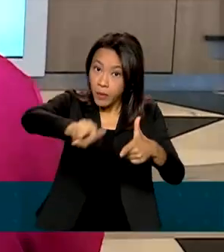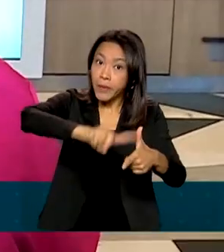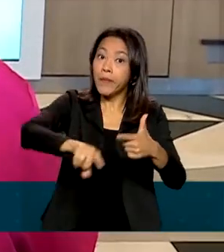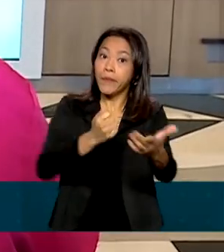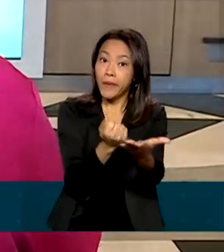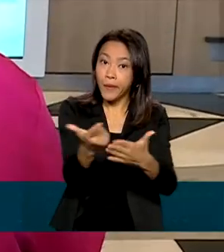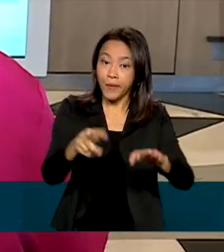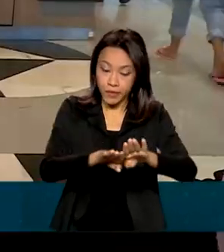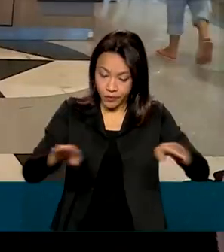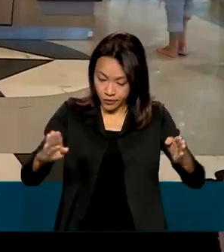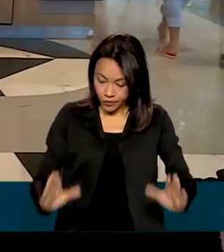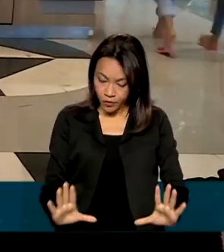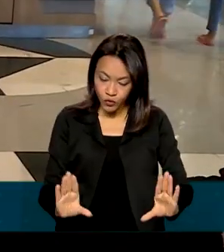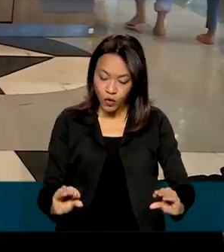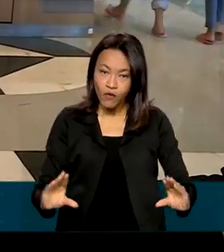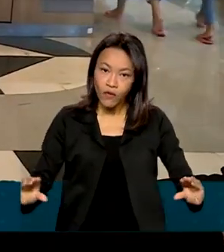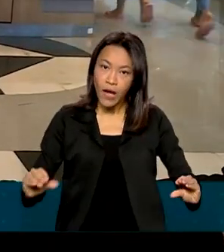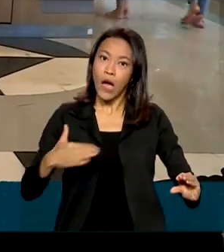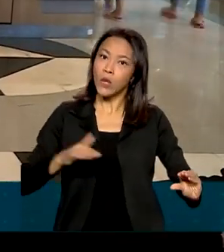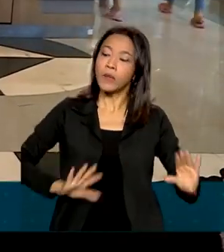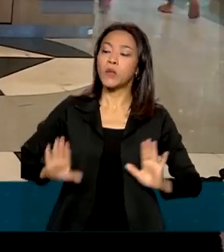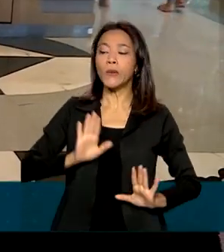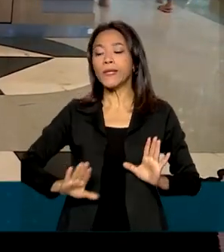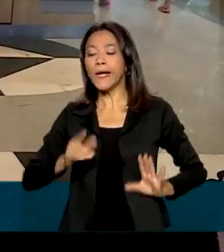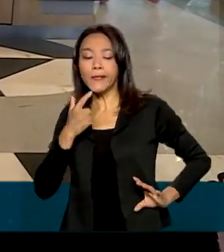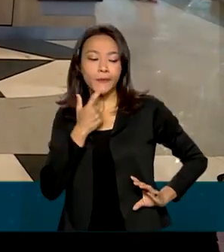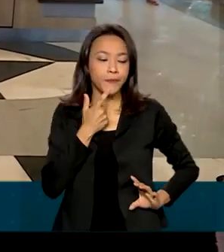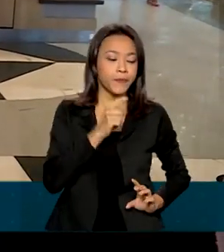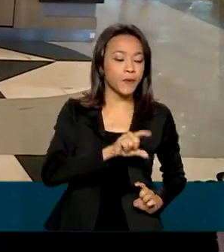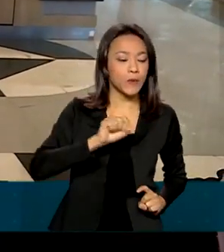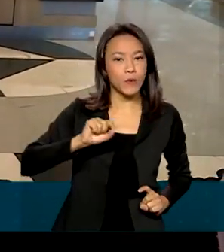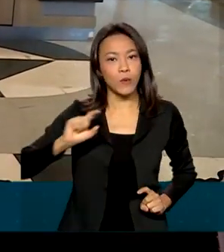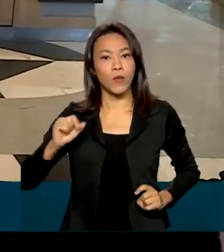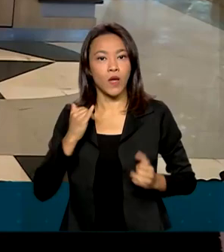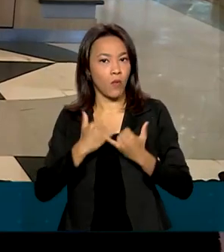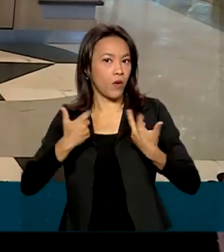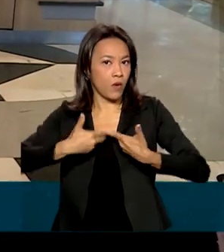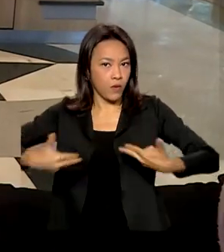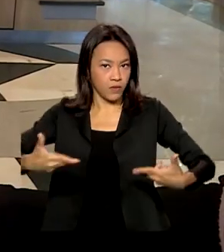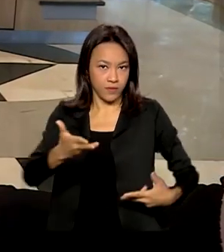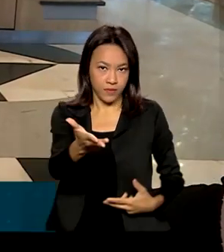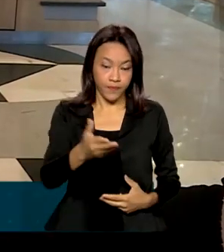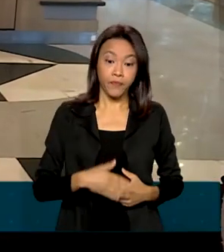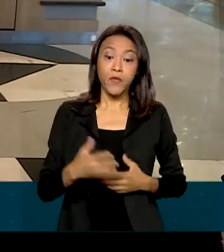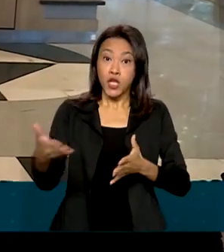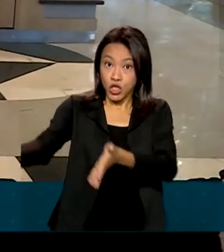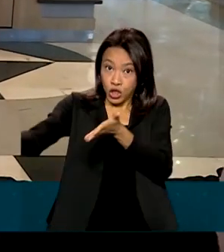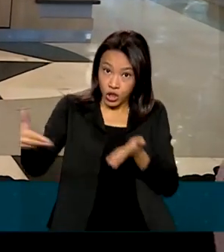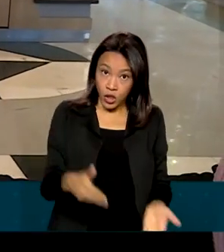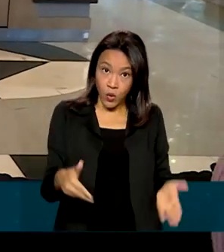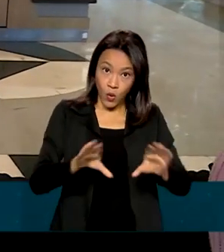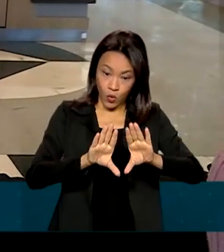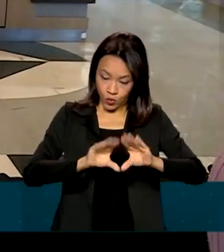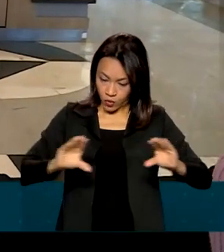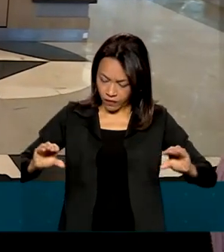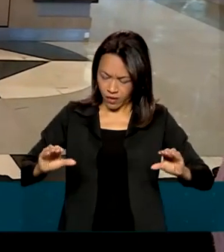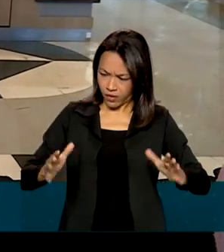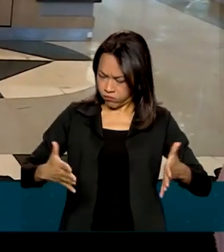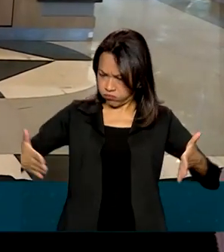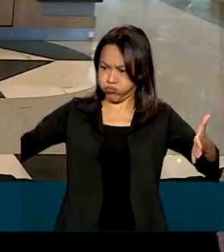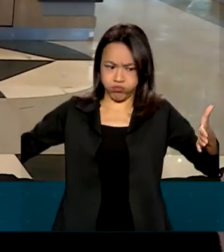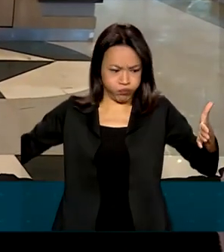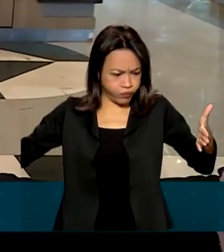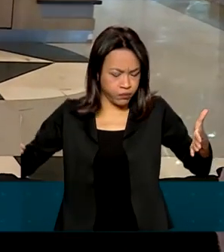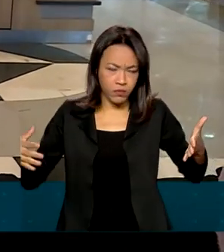sofá e diz que agora toma muito cuidado quando vai escolher algum produto. Quando o sofá chegou na minha casa, o sofá era maior do que